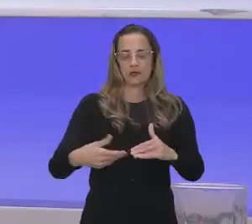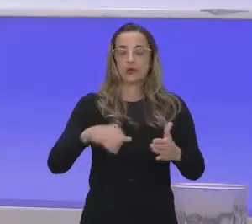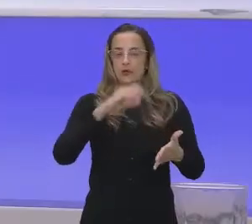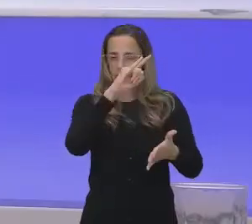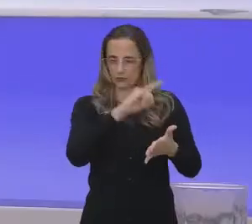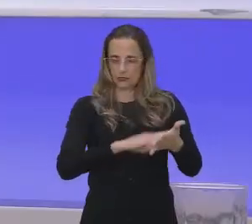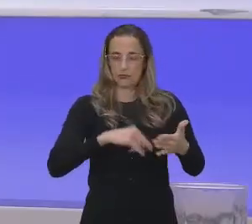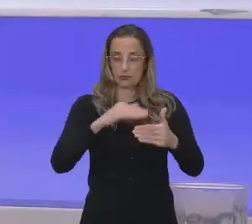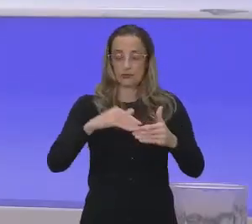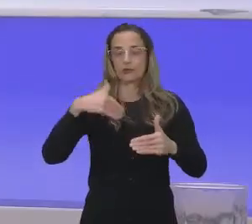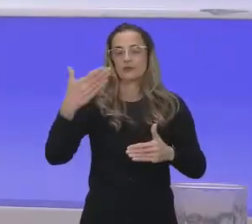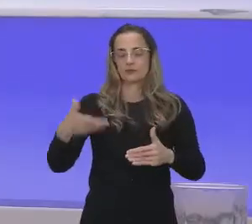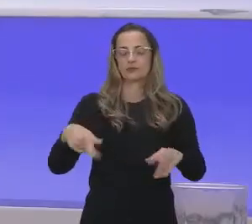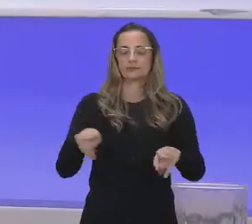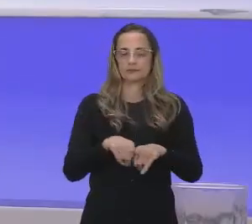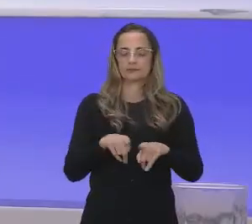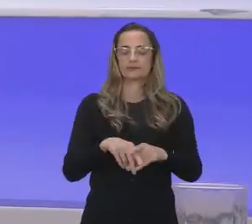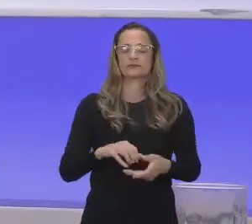energia em si.